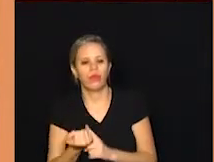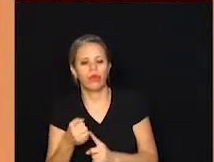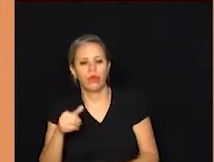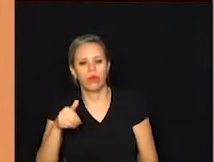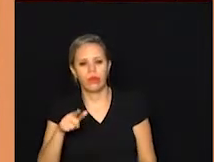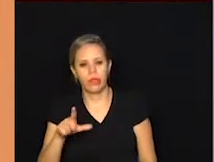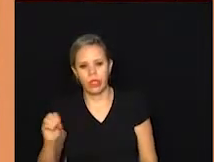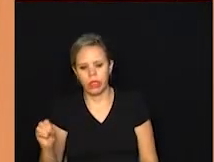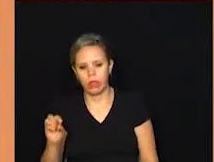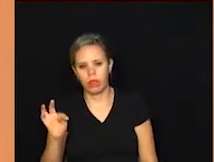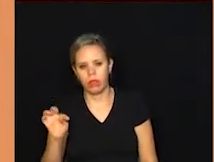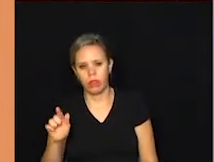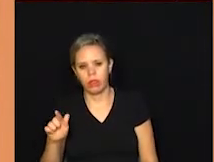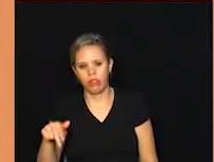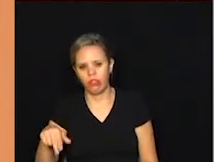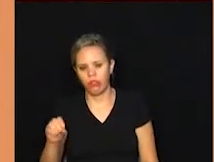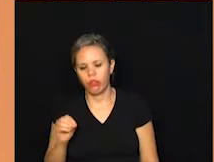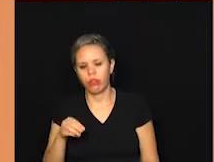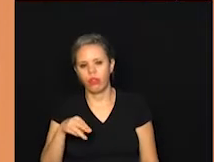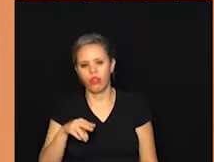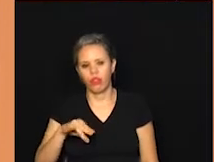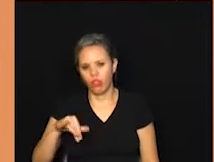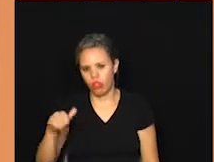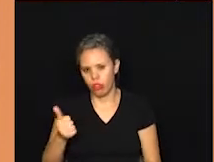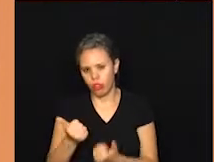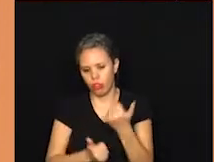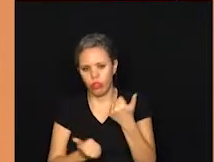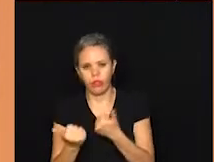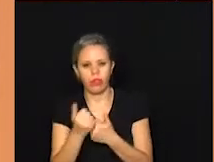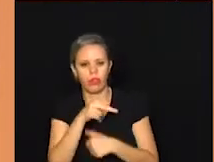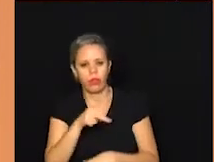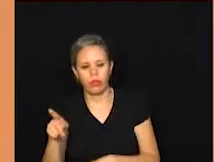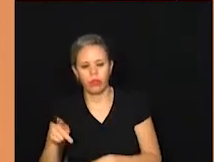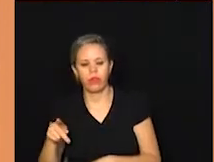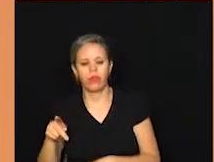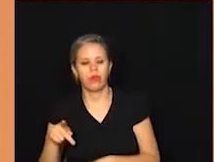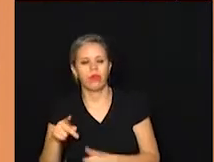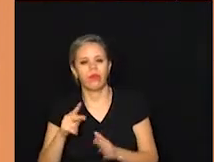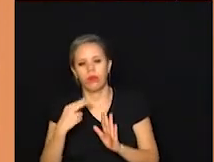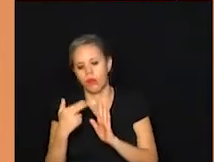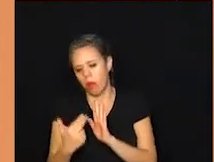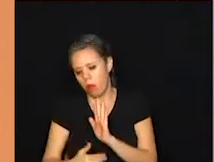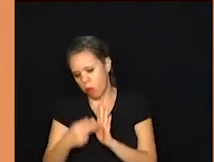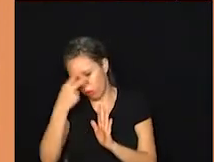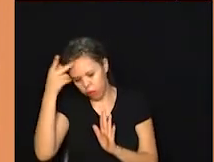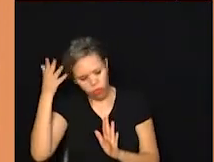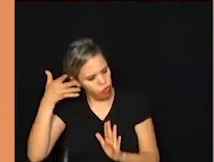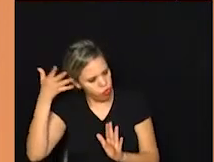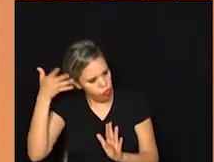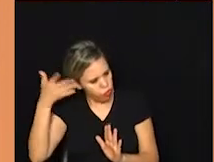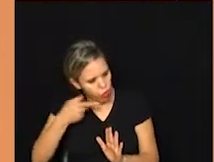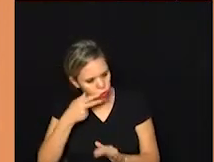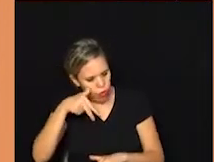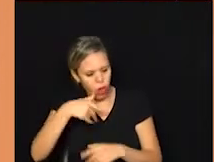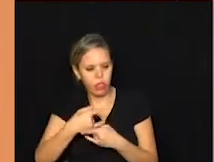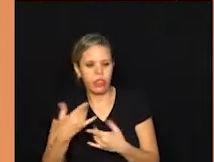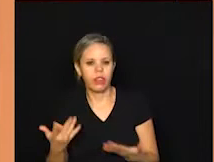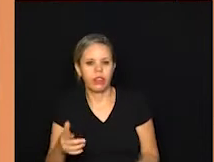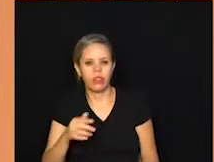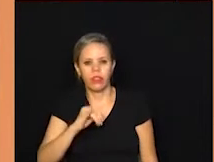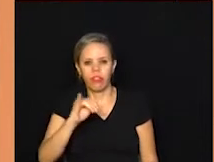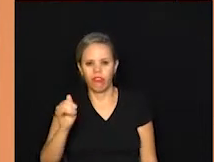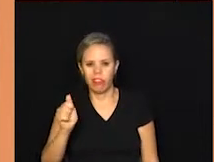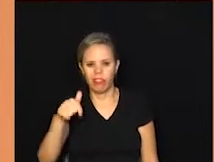do Tagino, da Mônica, nossa vice-presidente, da Marne, a nossa diretora aqui,